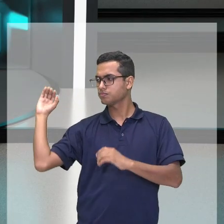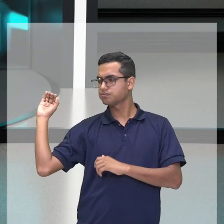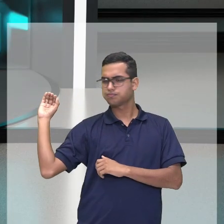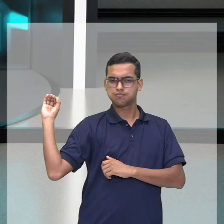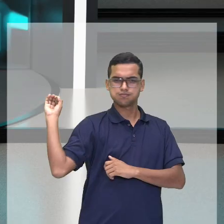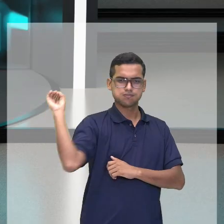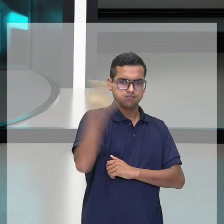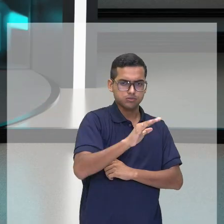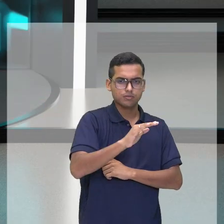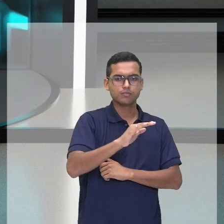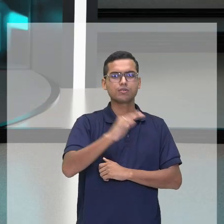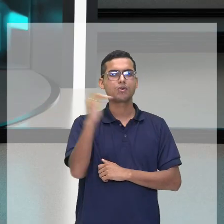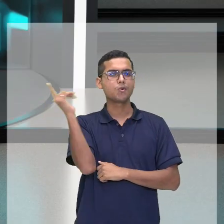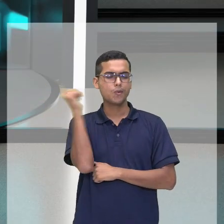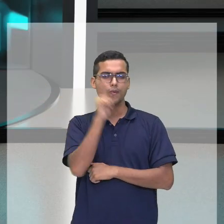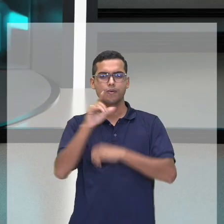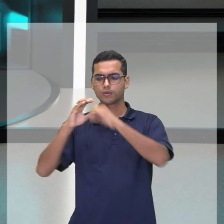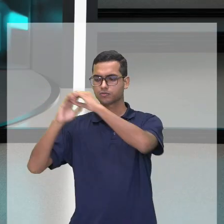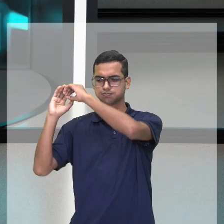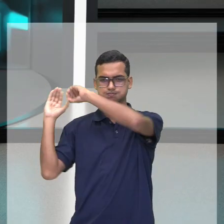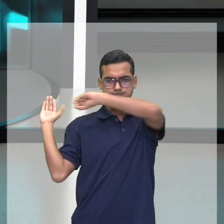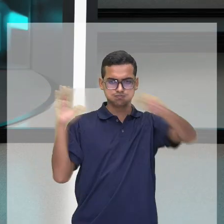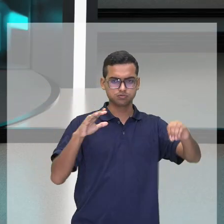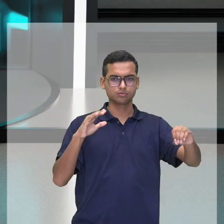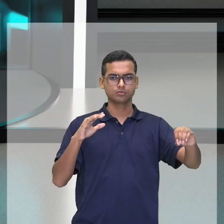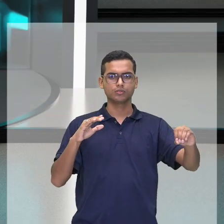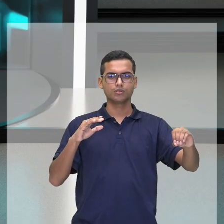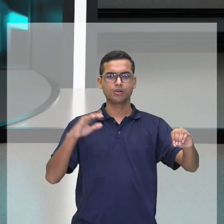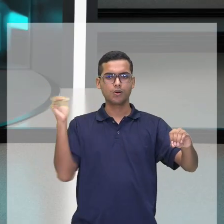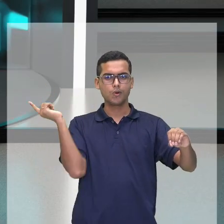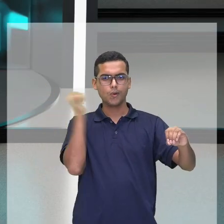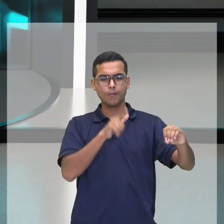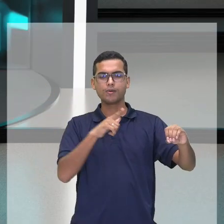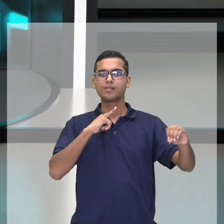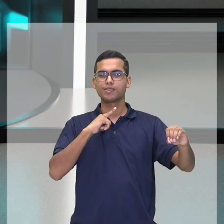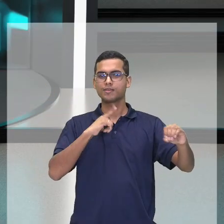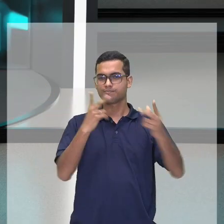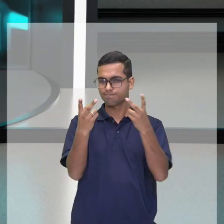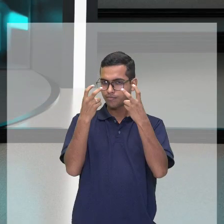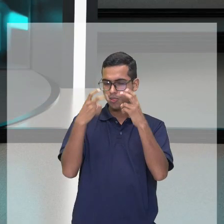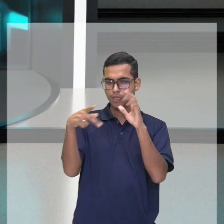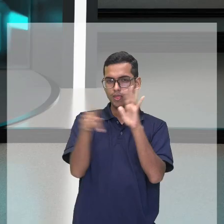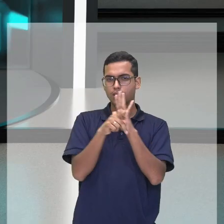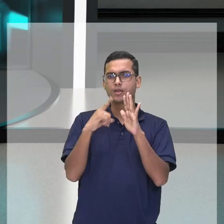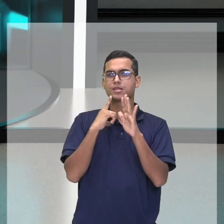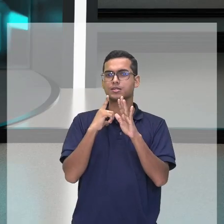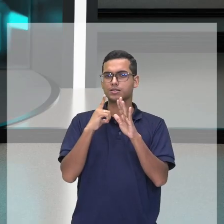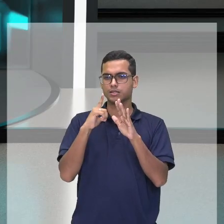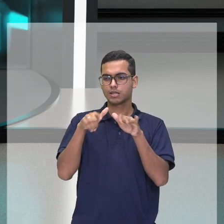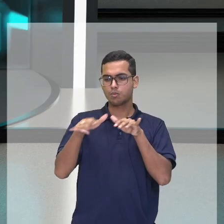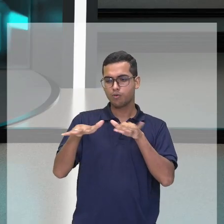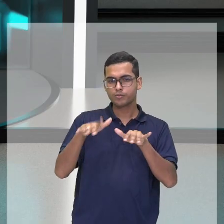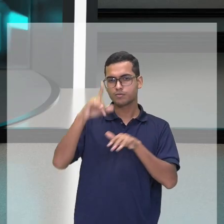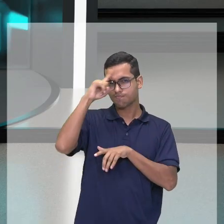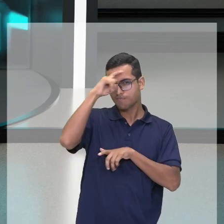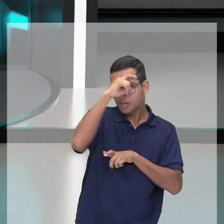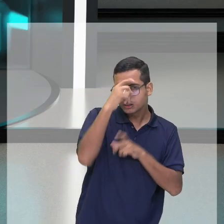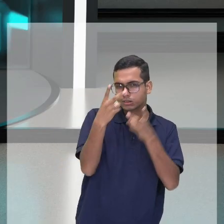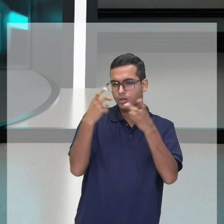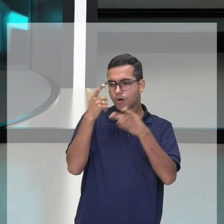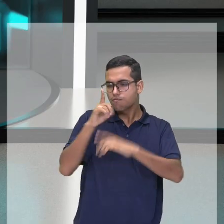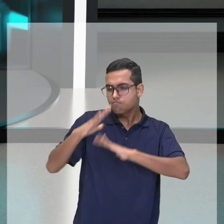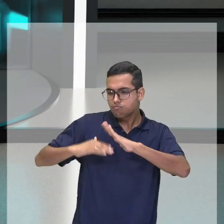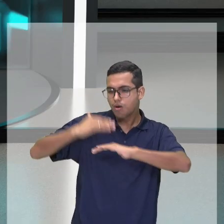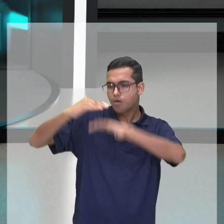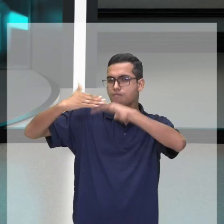lançar a bola. Então veja que exige já uma complexidade diferente de movimentos, né? Então isso